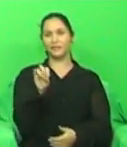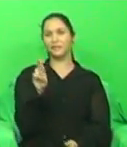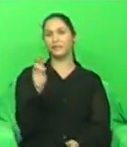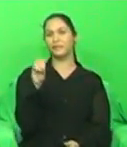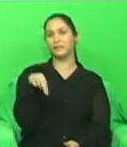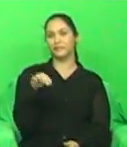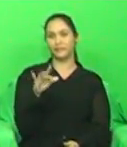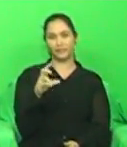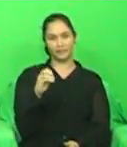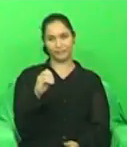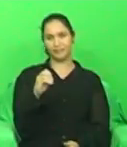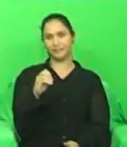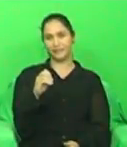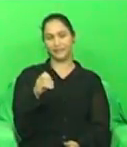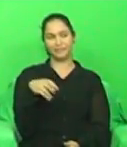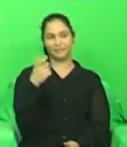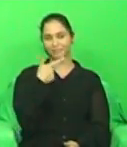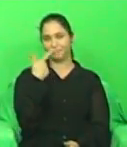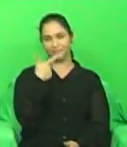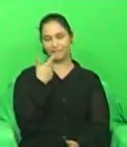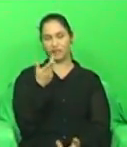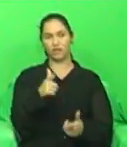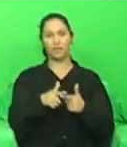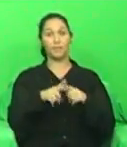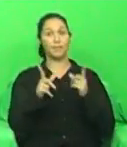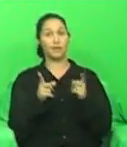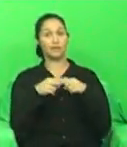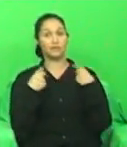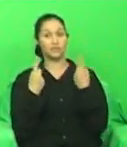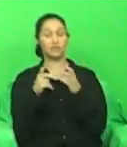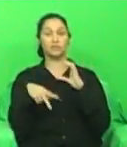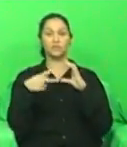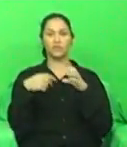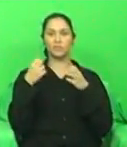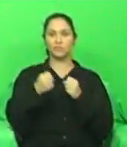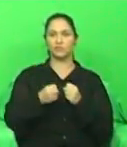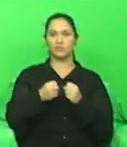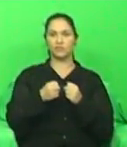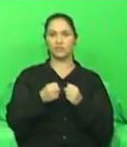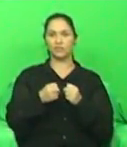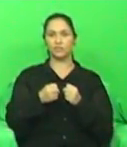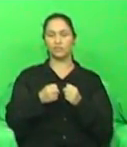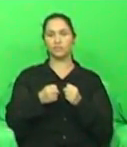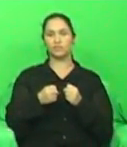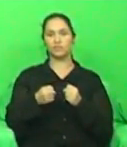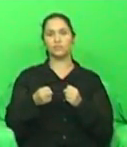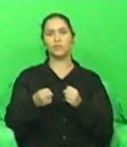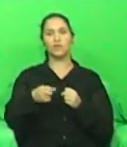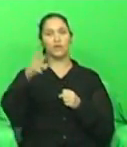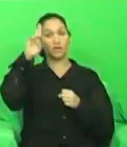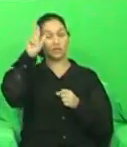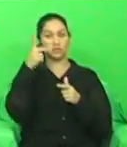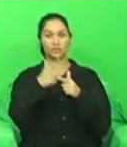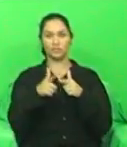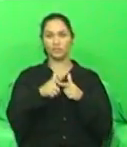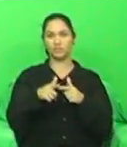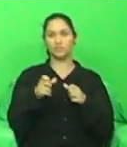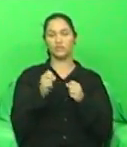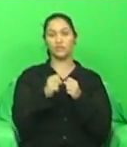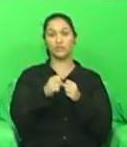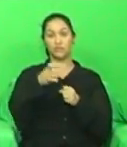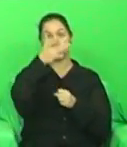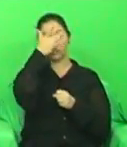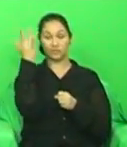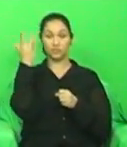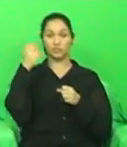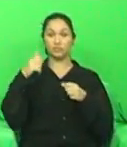forma mas se for isso essa casa eu acho que corrigir essa situação e traz um benefício direto àqueles que eventualmente é que não